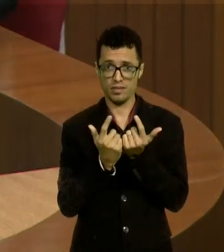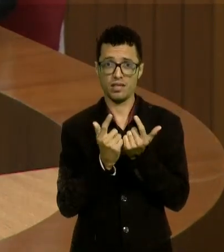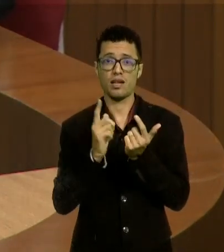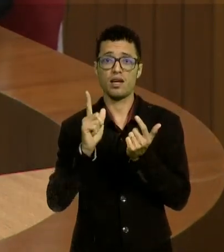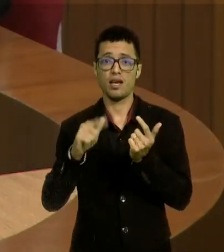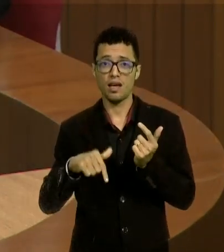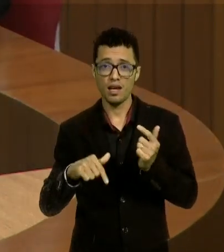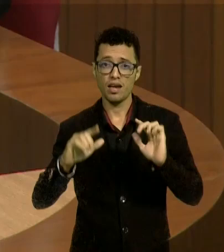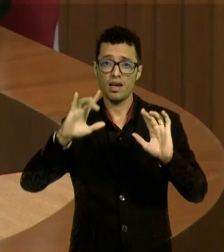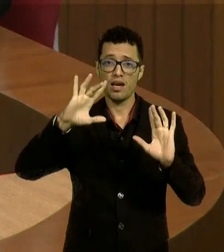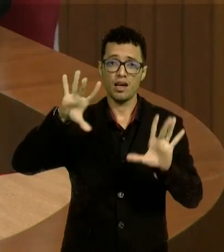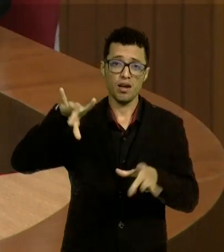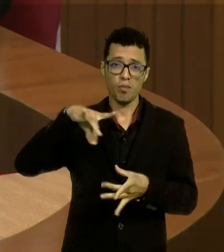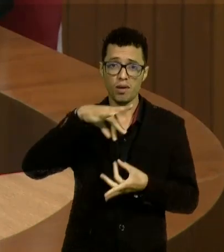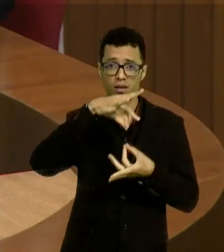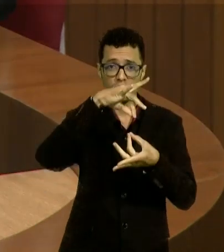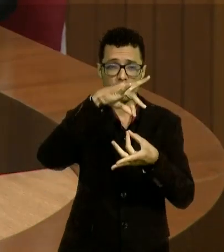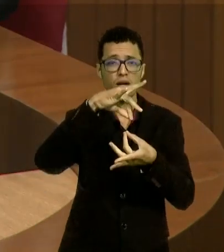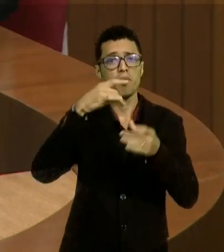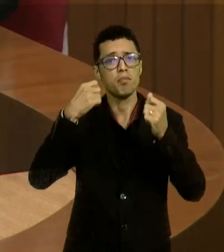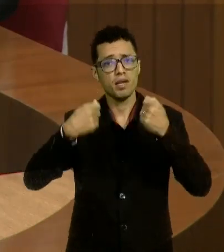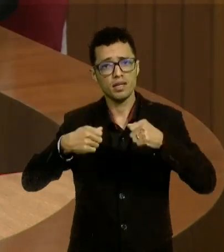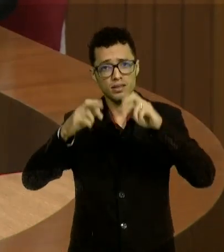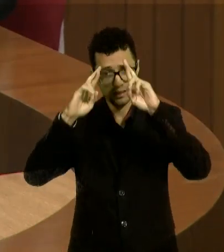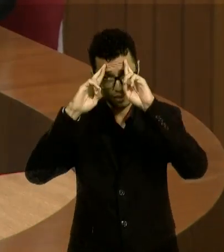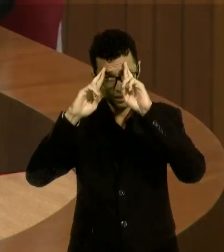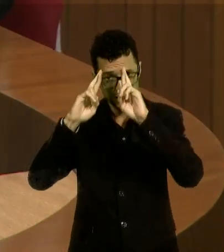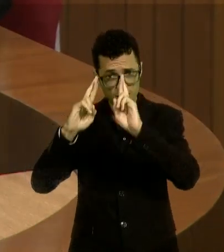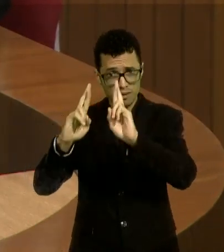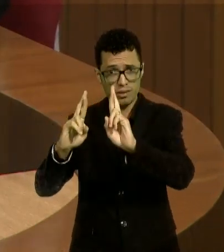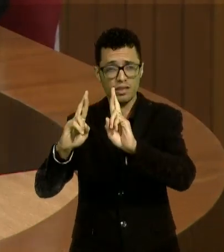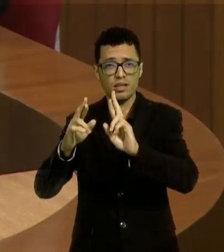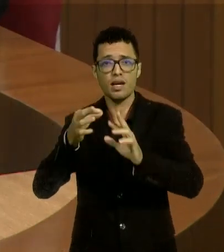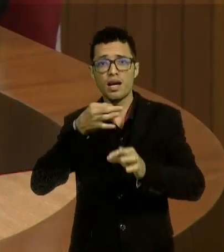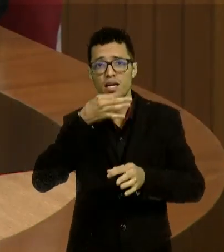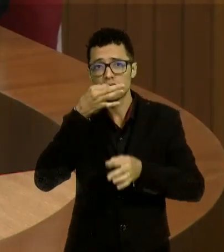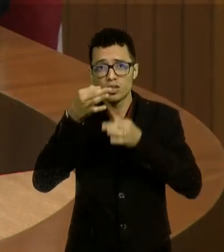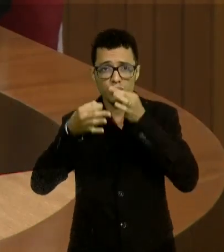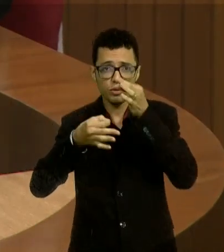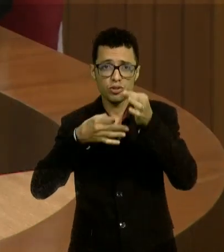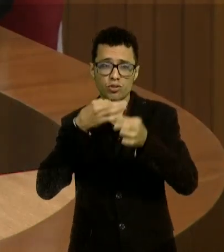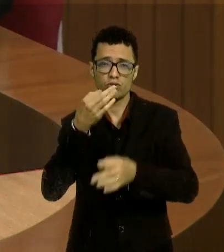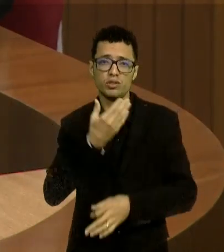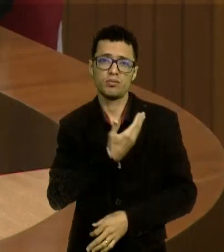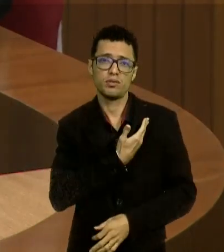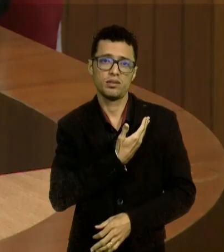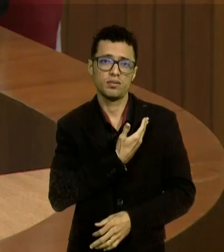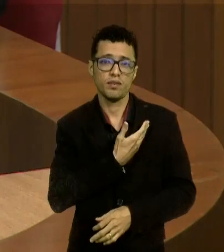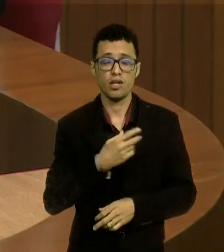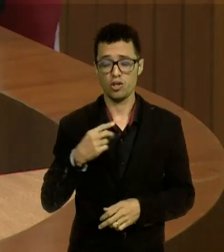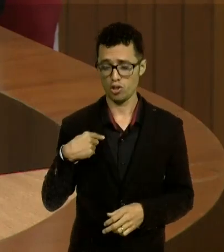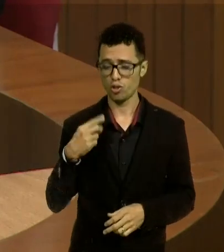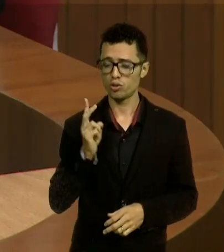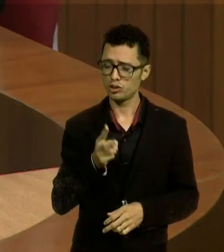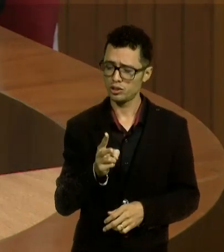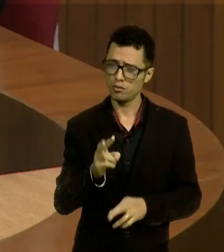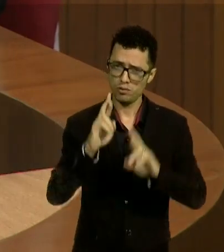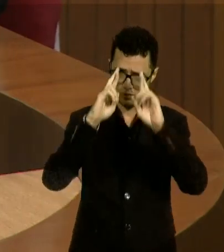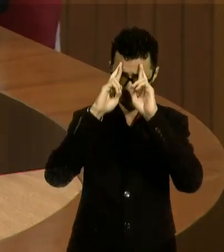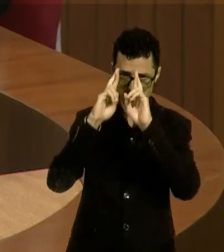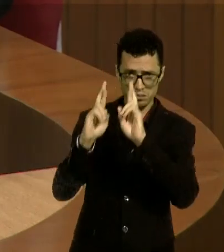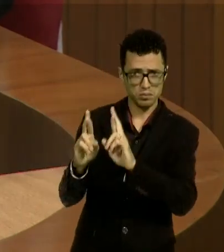as opiniões dos colegas, embora discordamos. E eu vou sempre respeitá-la, respeitar a sua